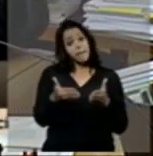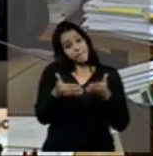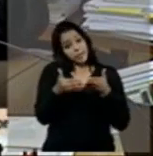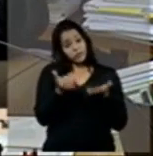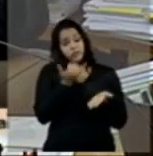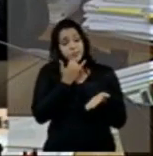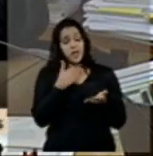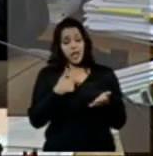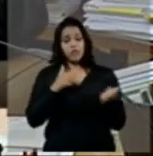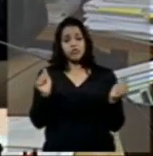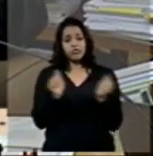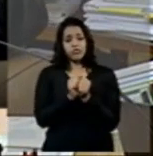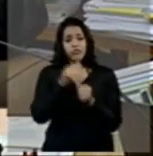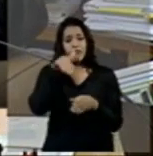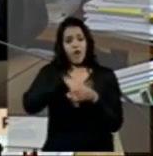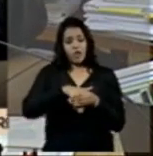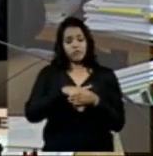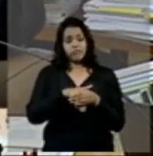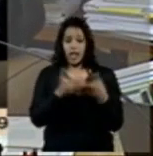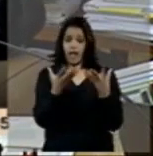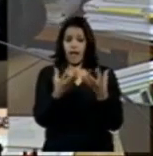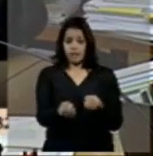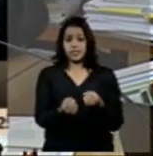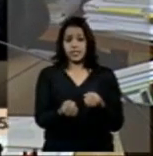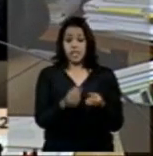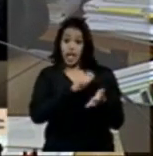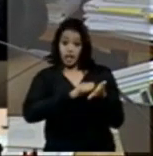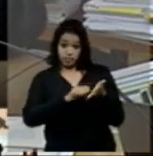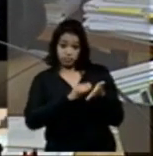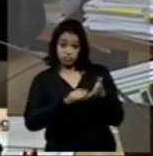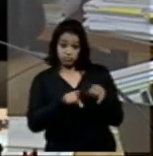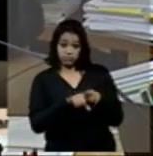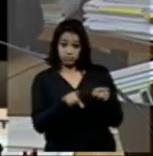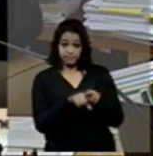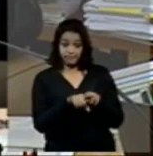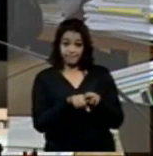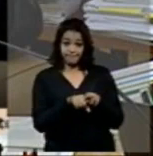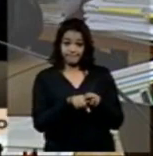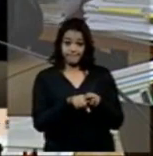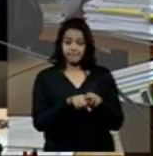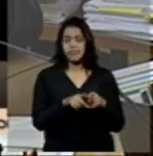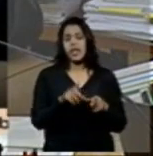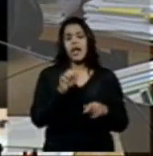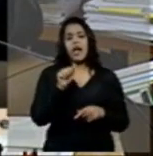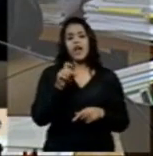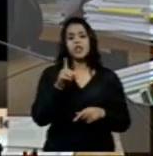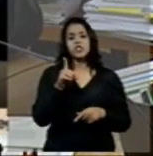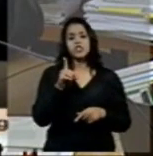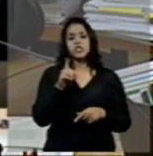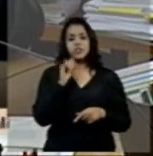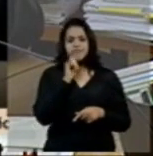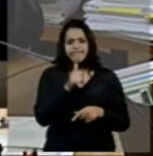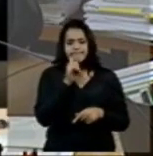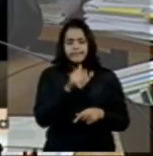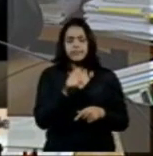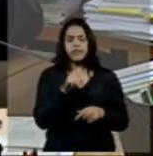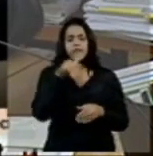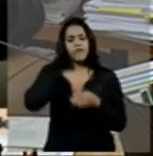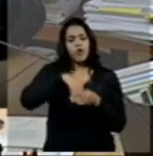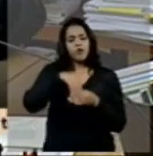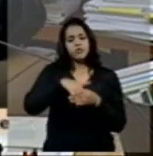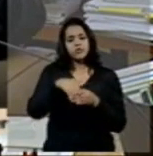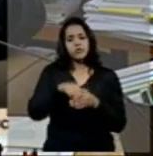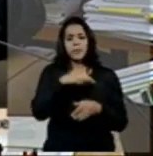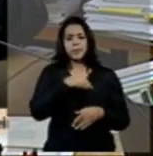vênia, eu acompanho os eminentes relatores, subscrevendo as advertências lançadas hoje no voto do